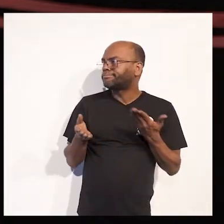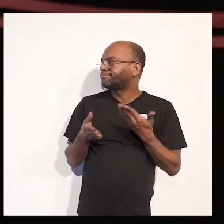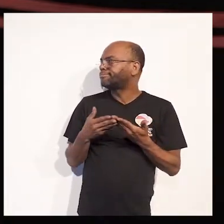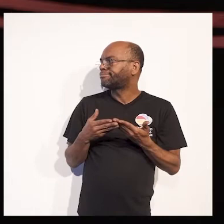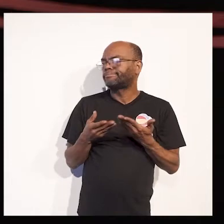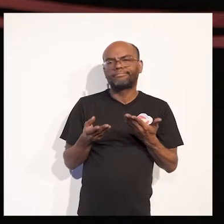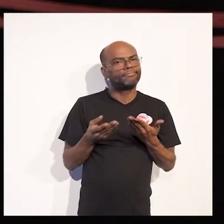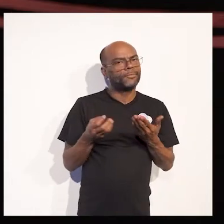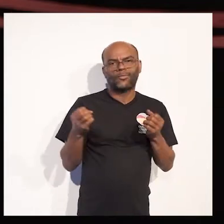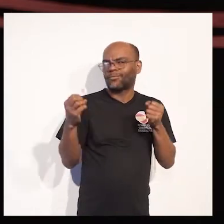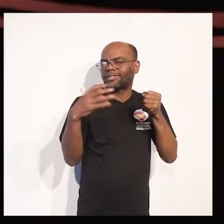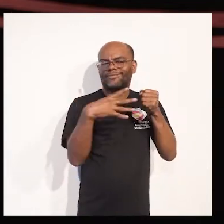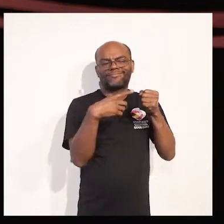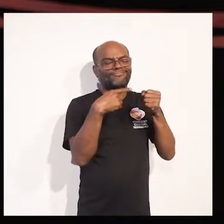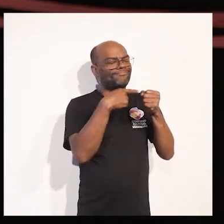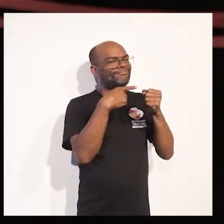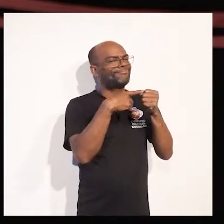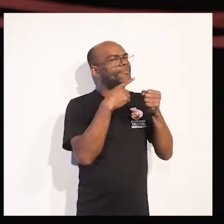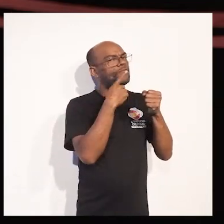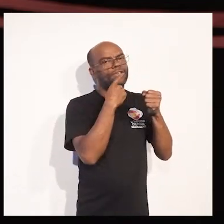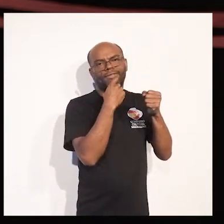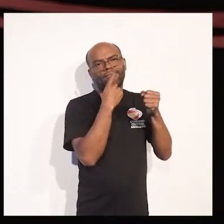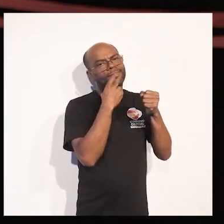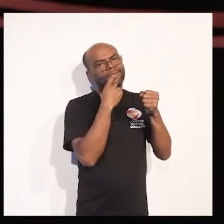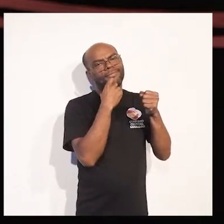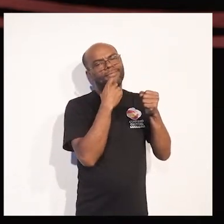eu não vou ter o vermelho. E a gente vai ver isso